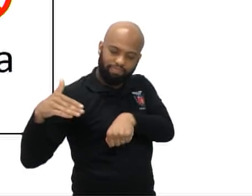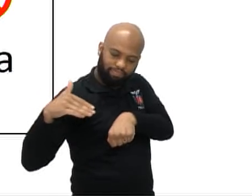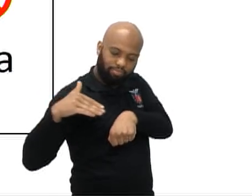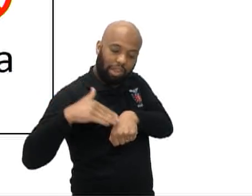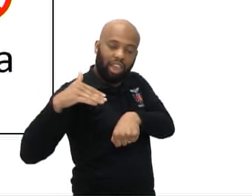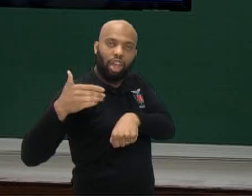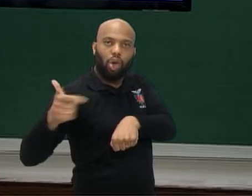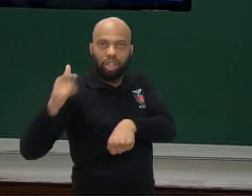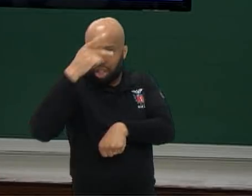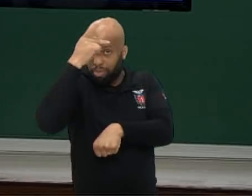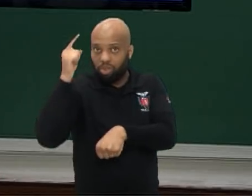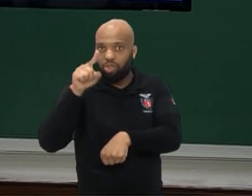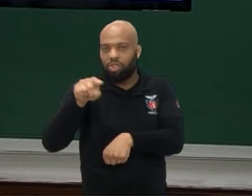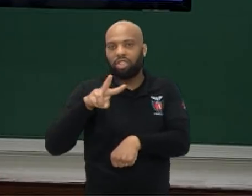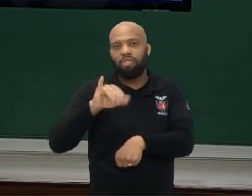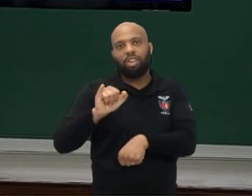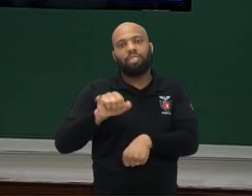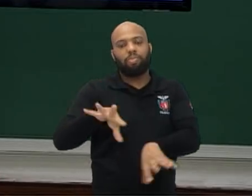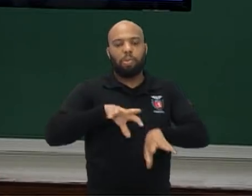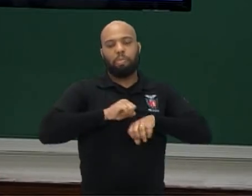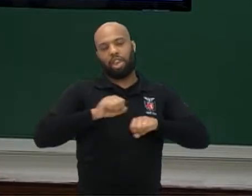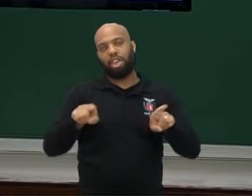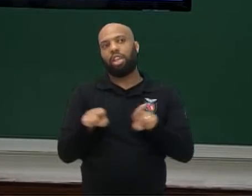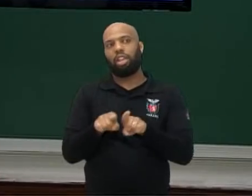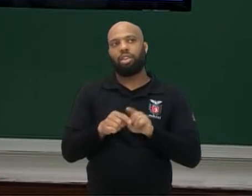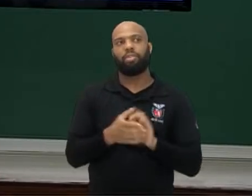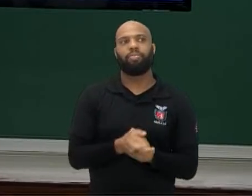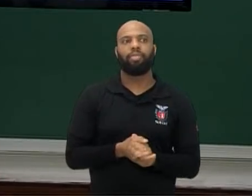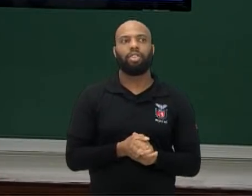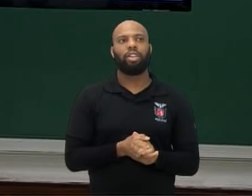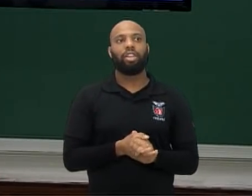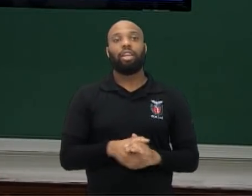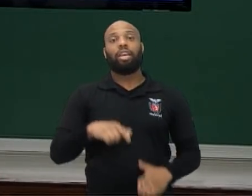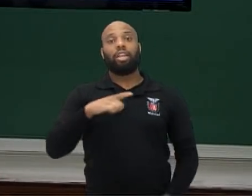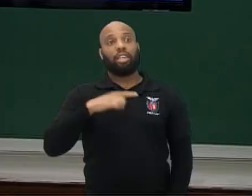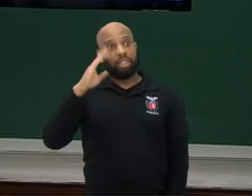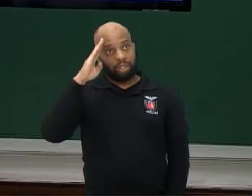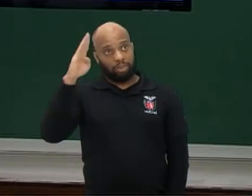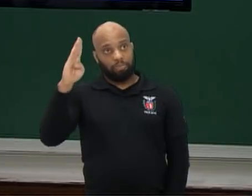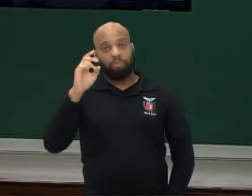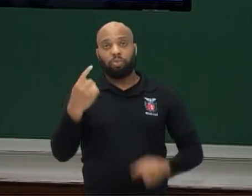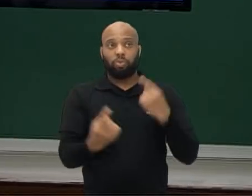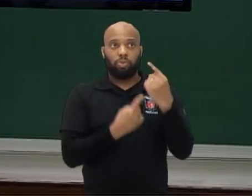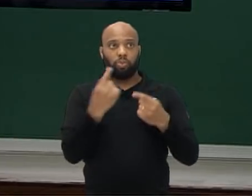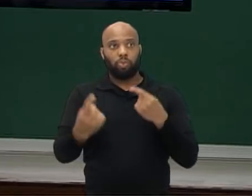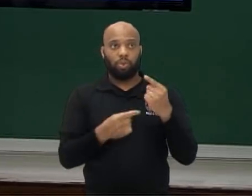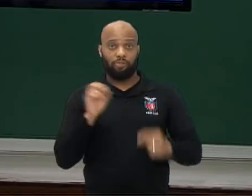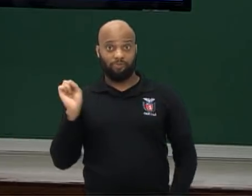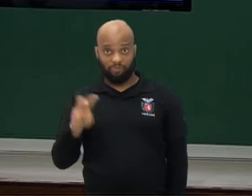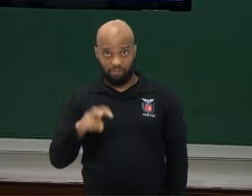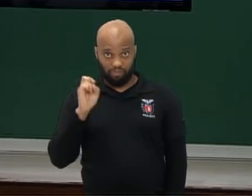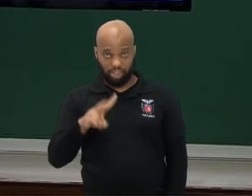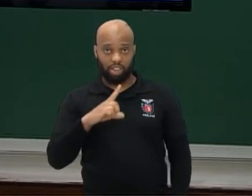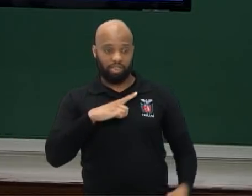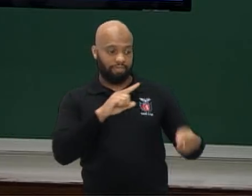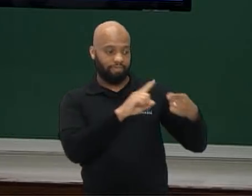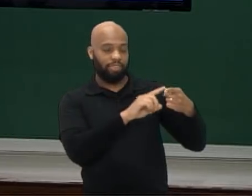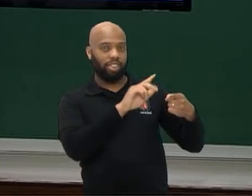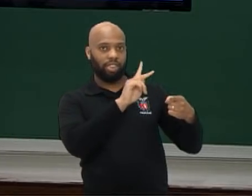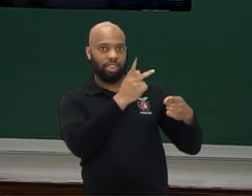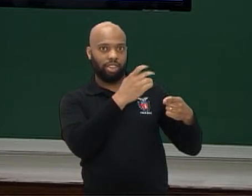outra pessoa, você acaba se contaminando. As principais virais são a herpes e